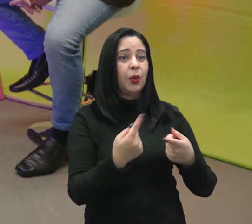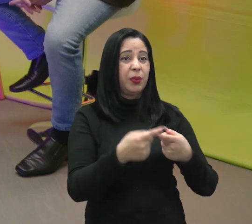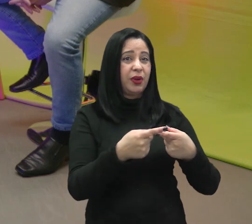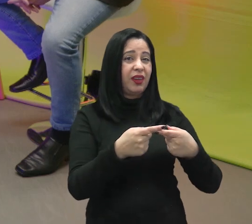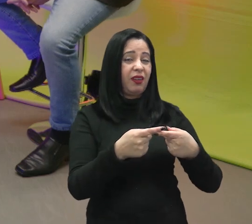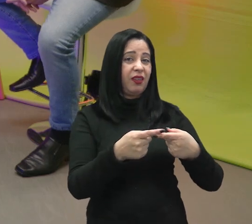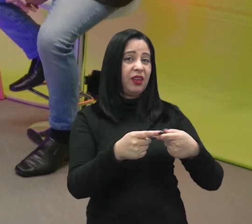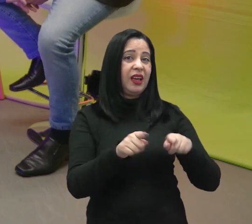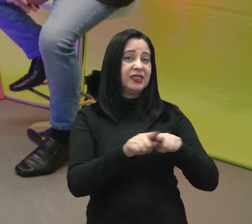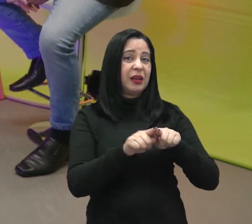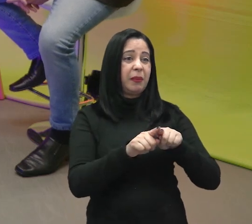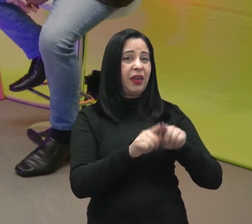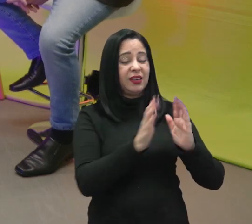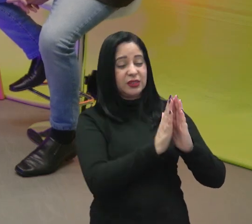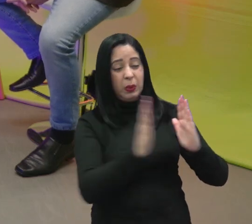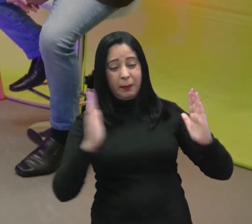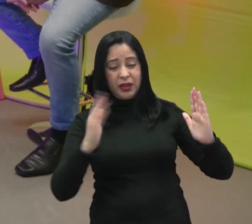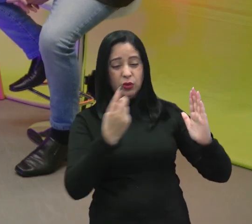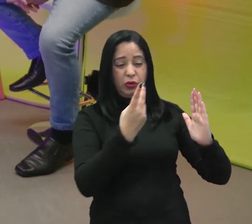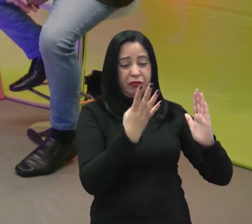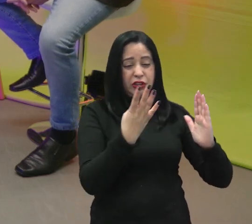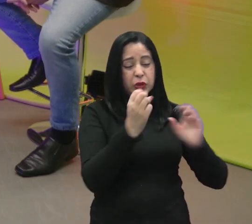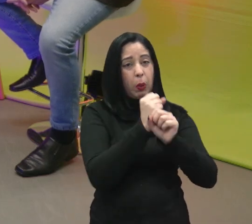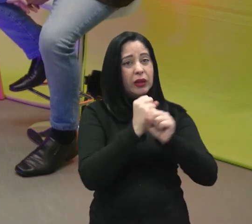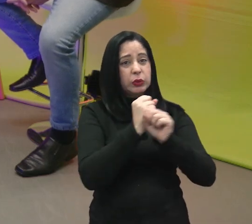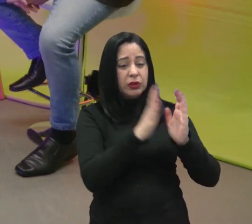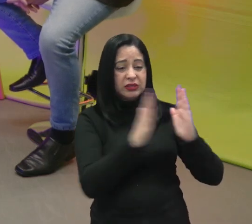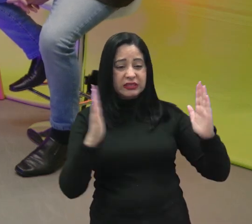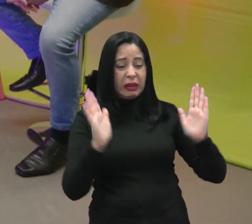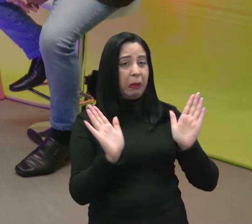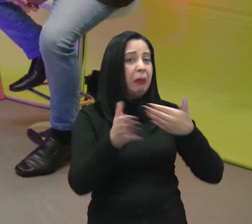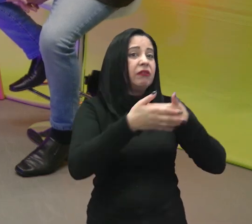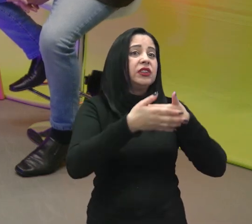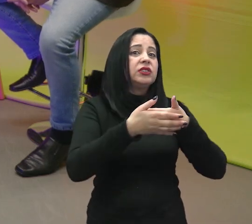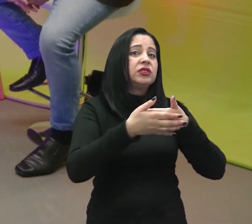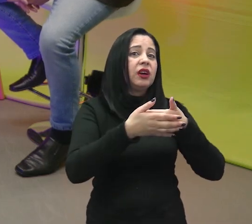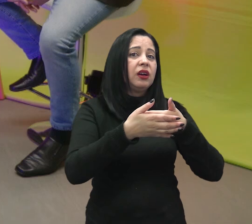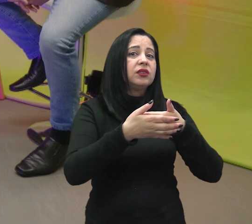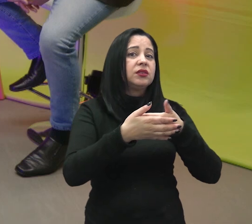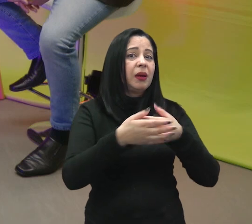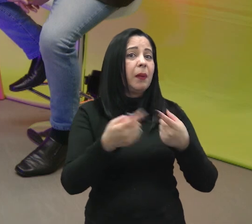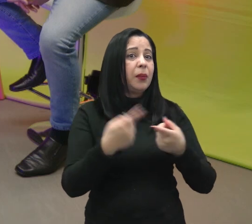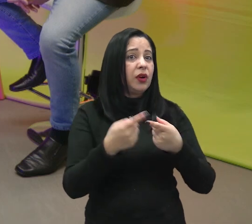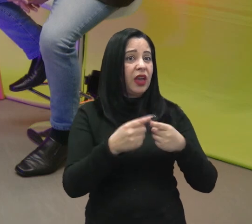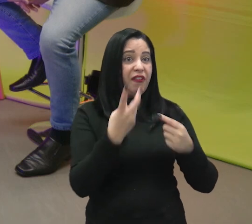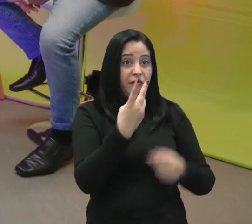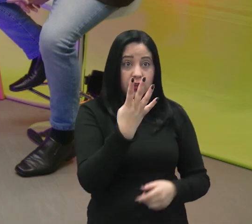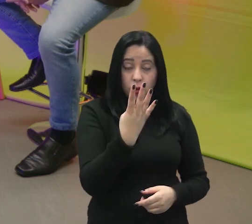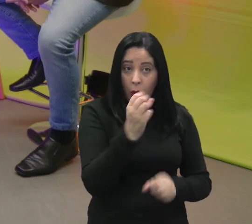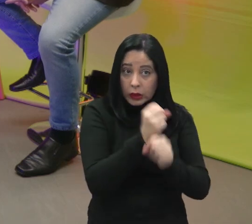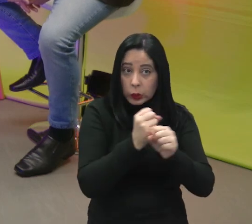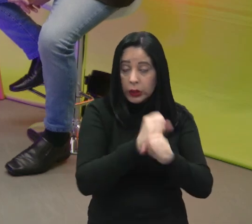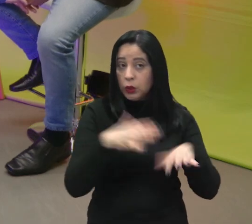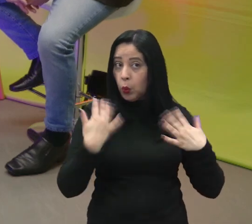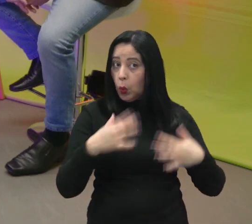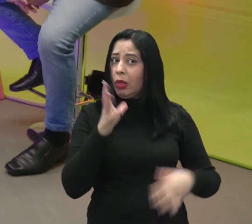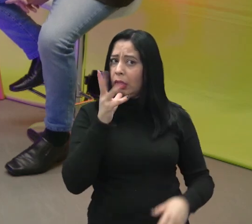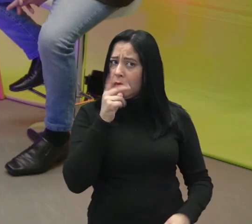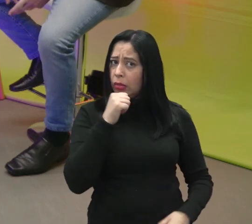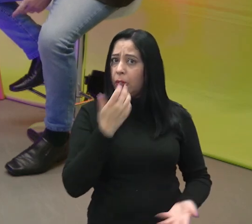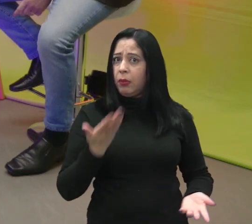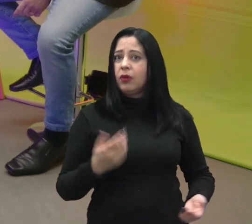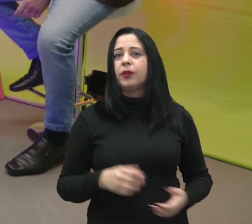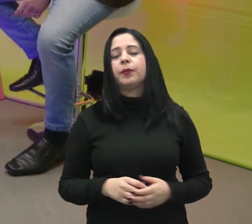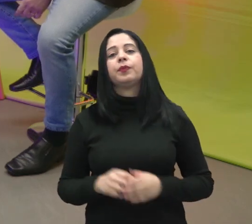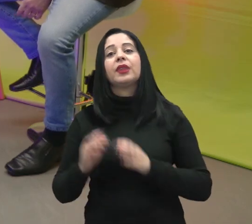né? Sim. O que representou esse tempo parado? De que maneira a gente saiu perdendo? Porque, de fato, é um bom tempo sem atividade, né?